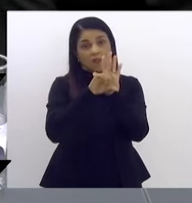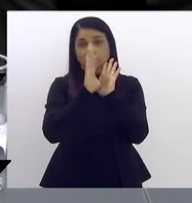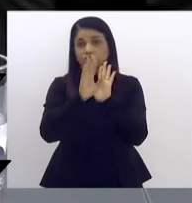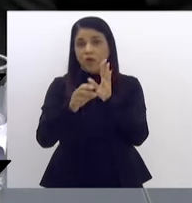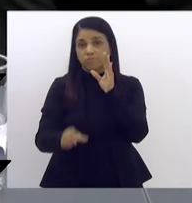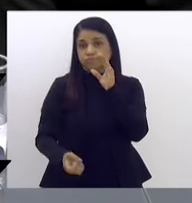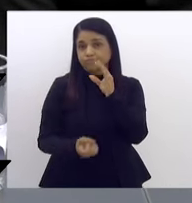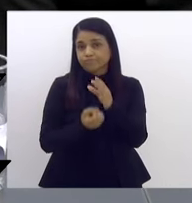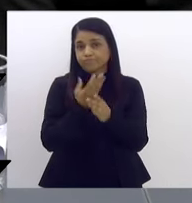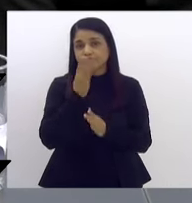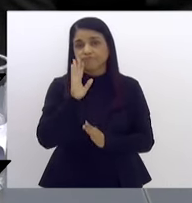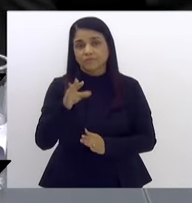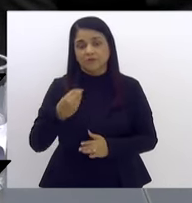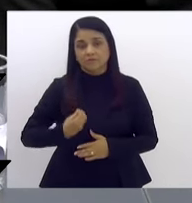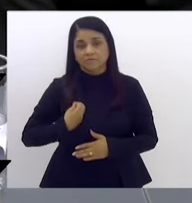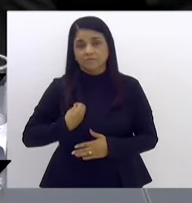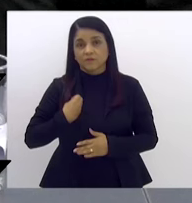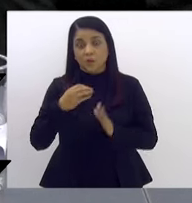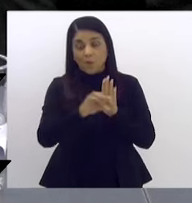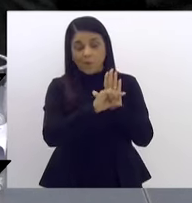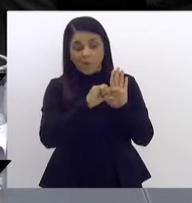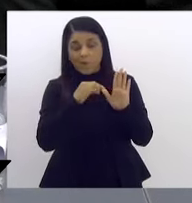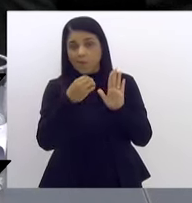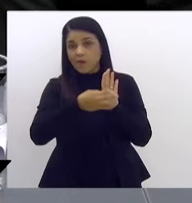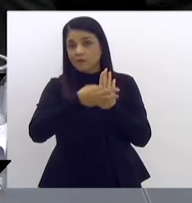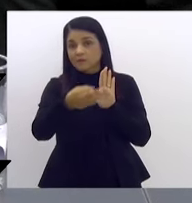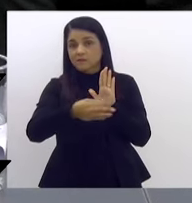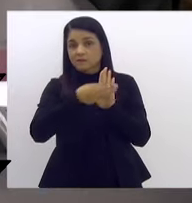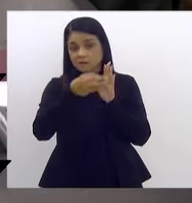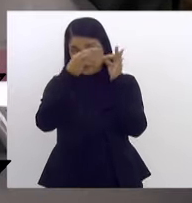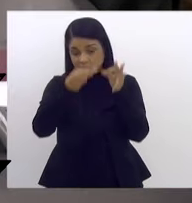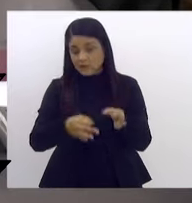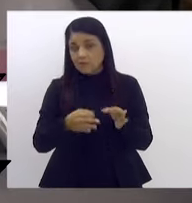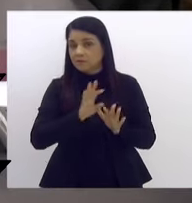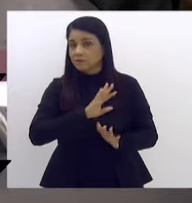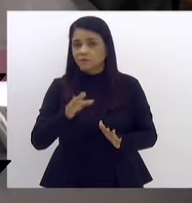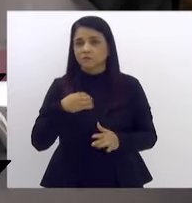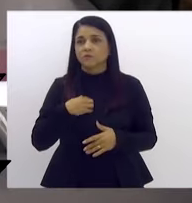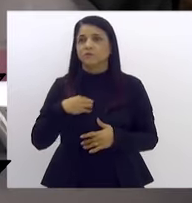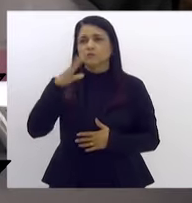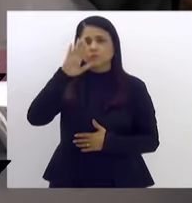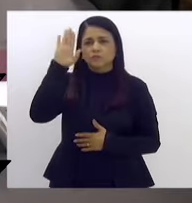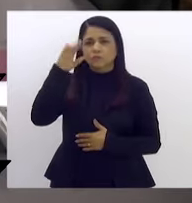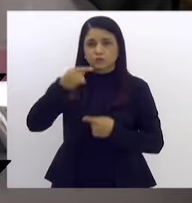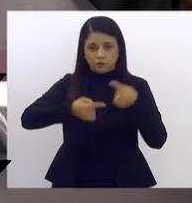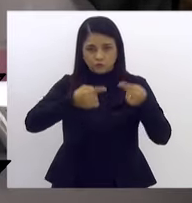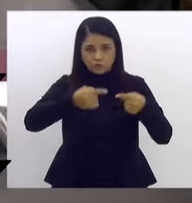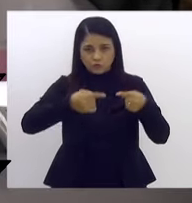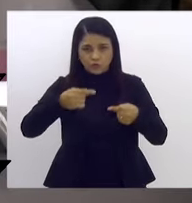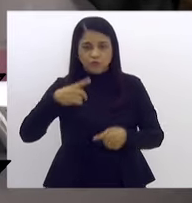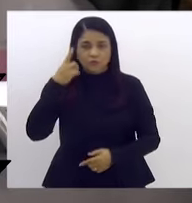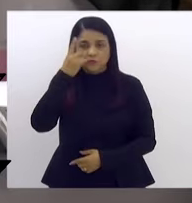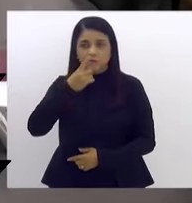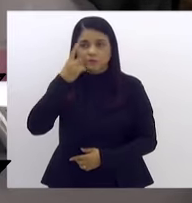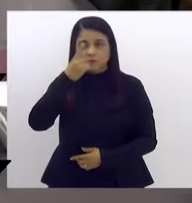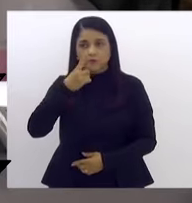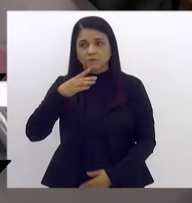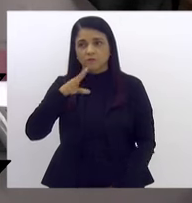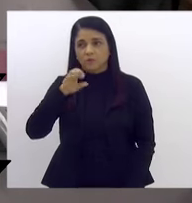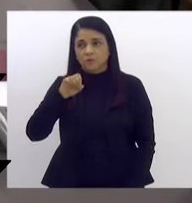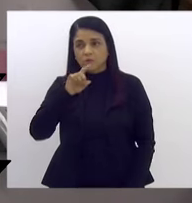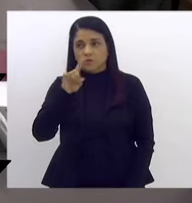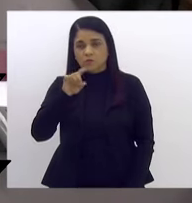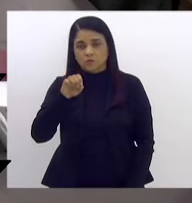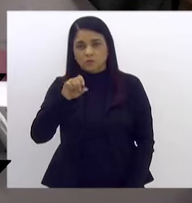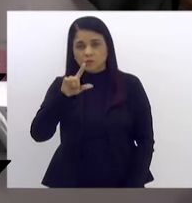a constitucionalidade é o parecer correto para discutir Presidente para discutir Deputado cosolo senhor